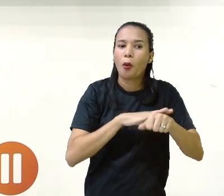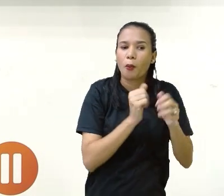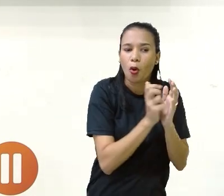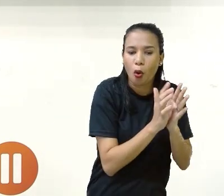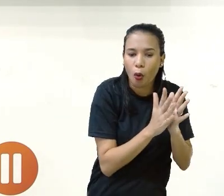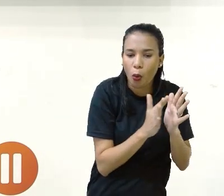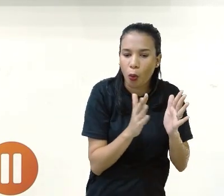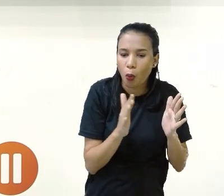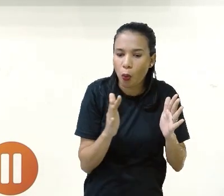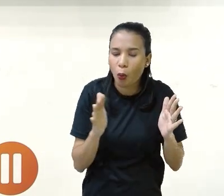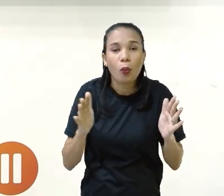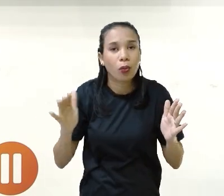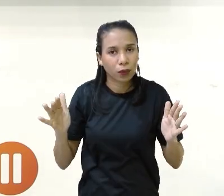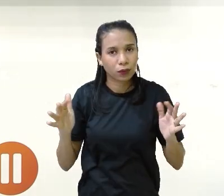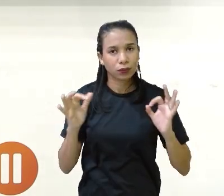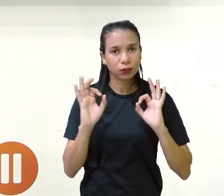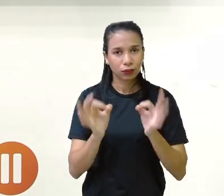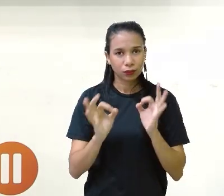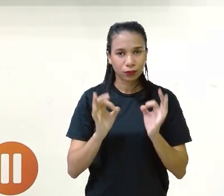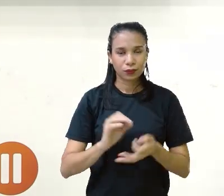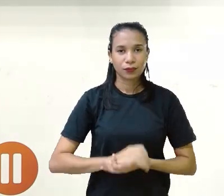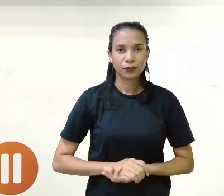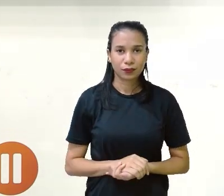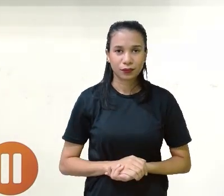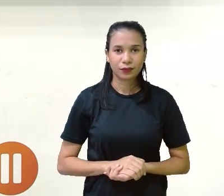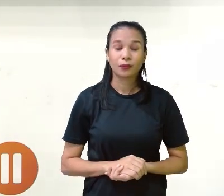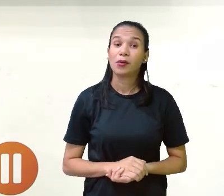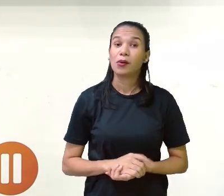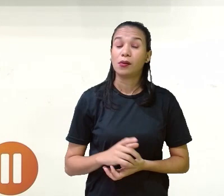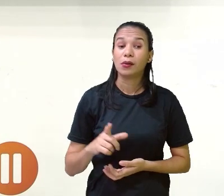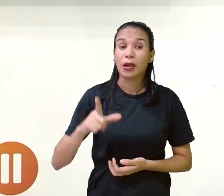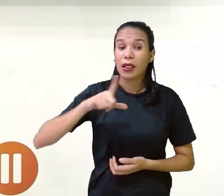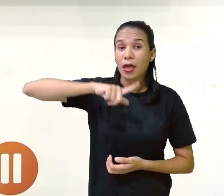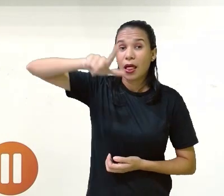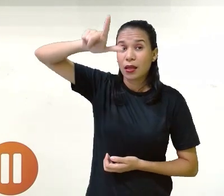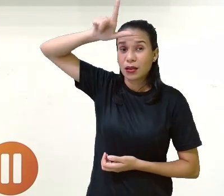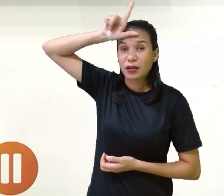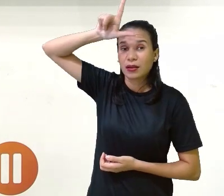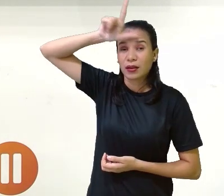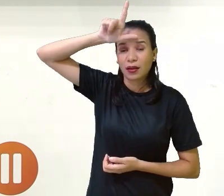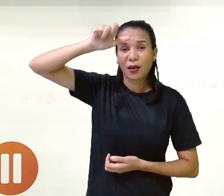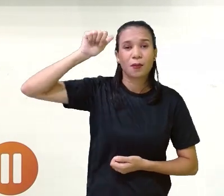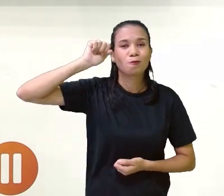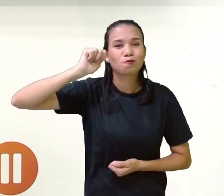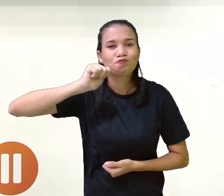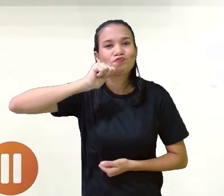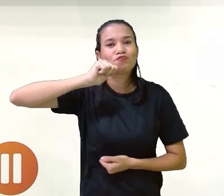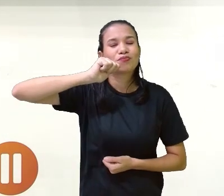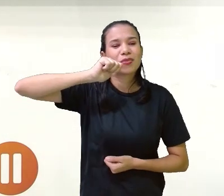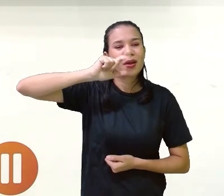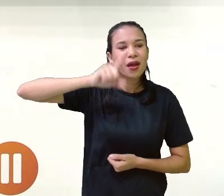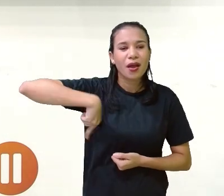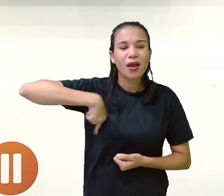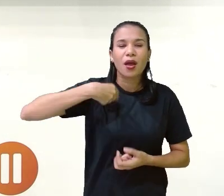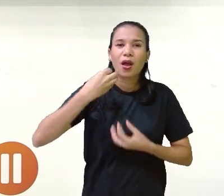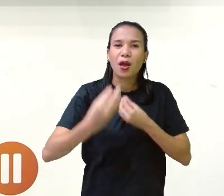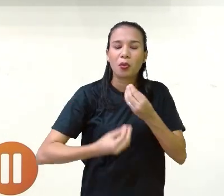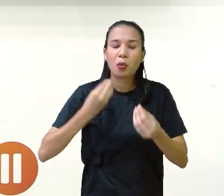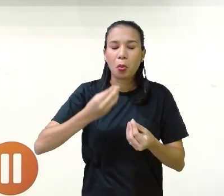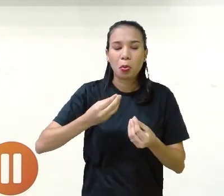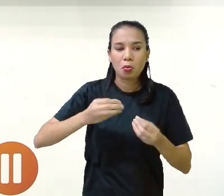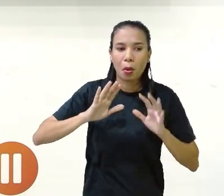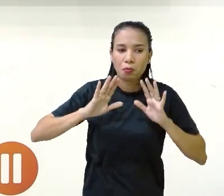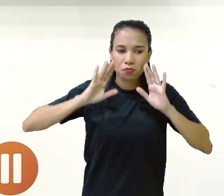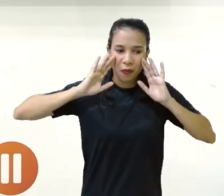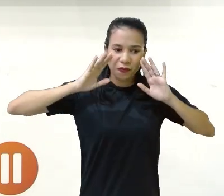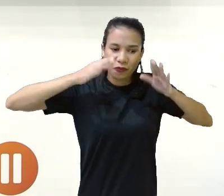foi passando. A liderança feminina hoje, ela tem um pouco mais de destaque,